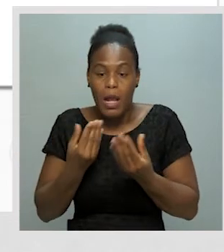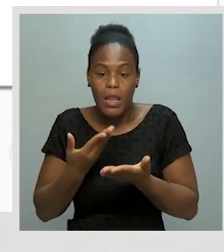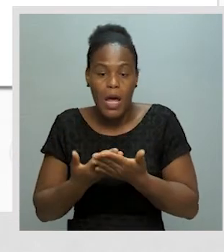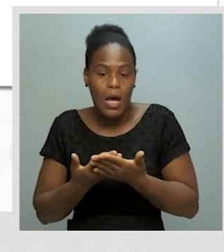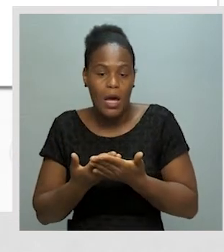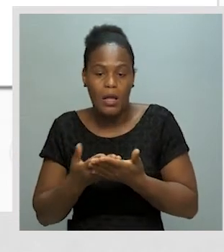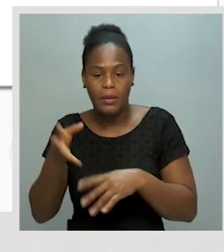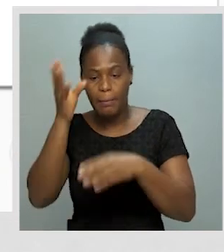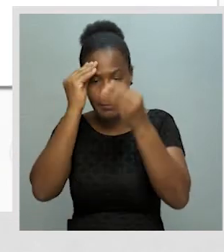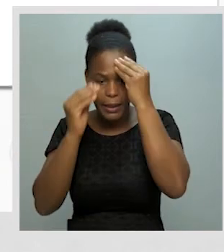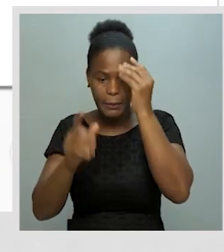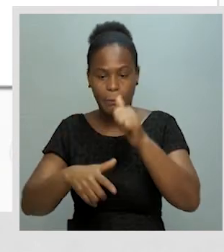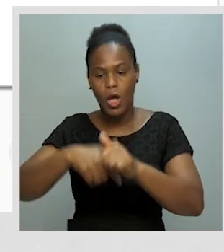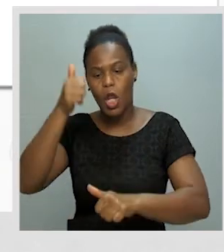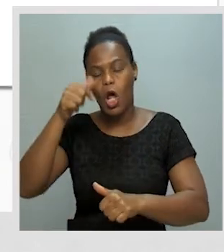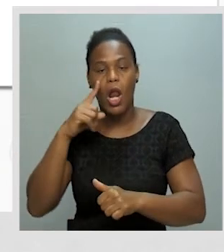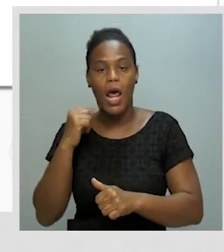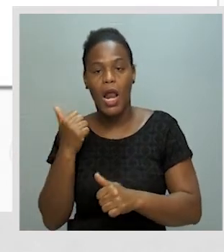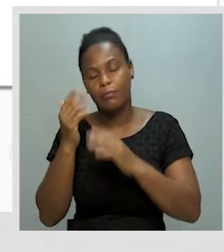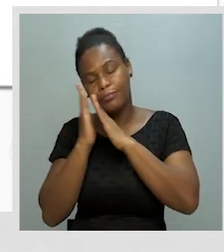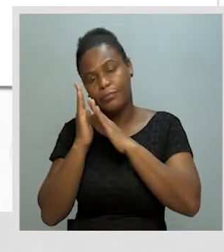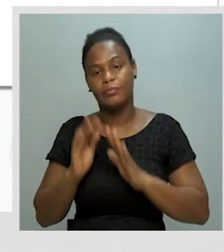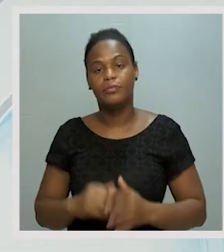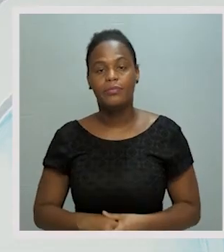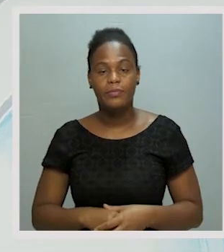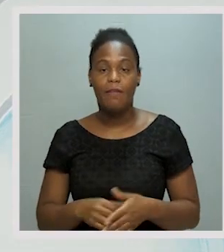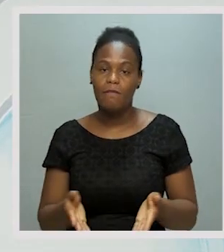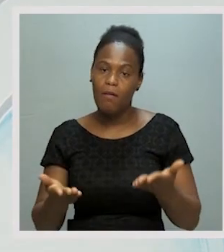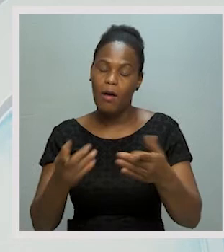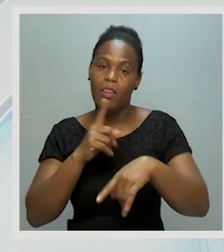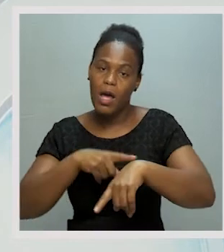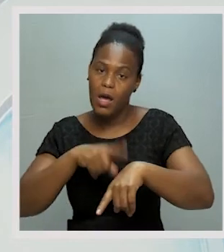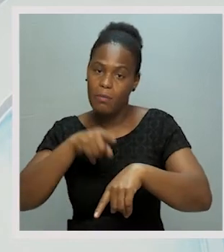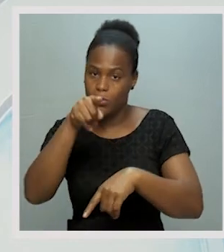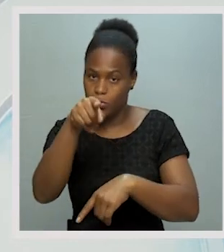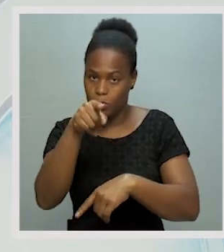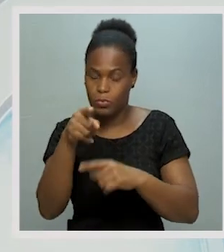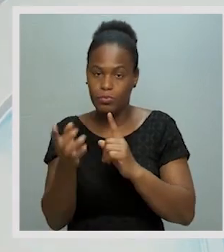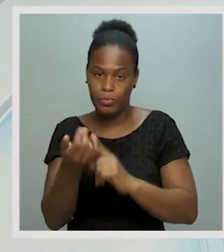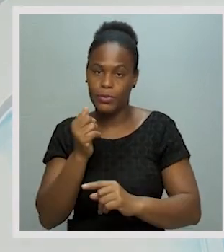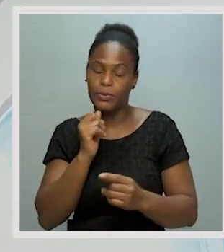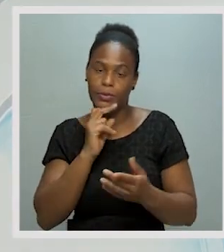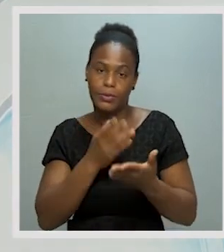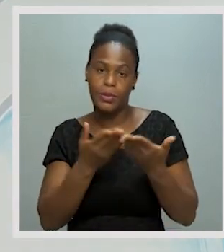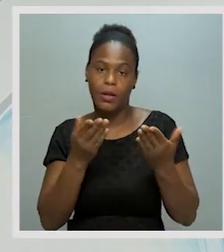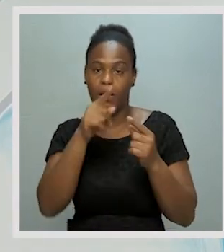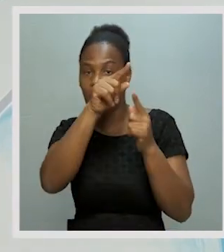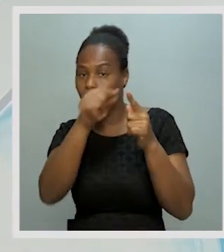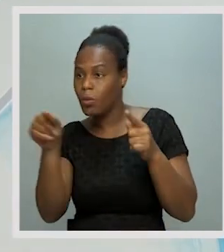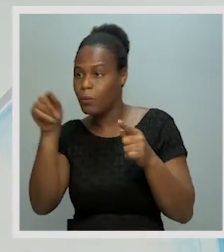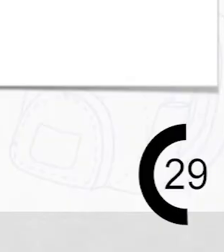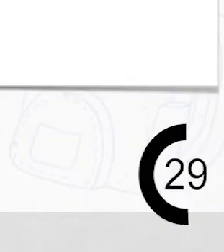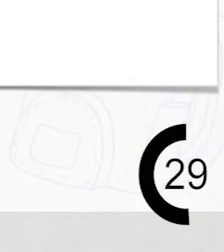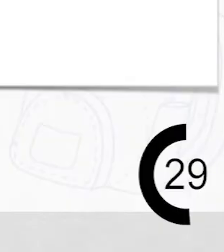brado, aprende, melhor nela se deita. Vamos deixar um tempinho para vocês chegarem na